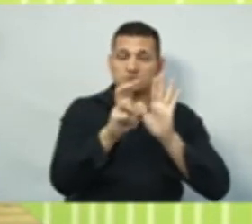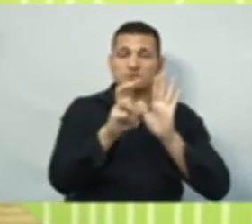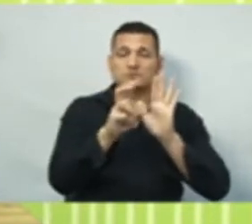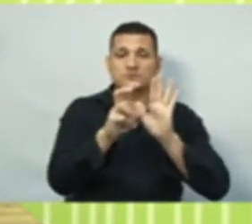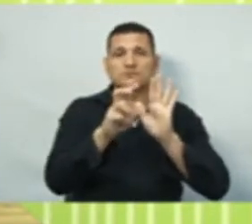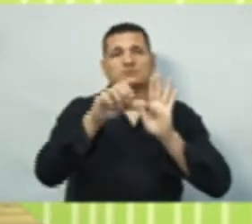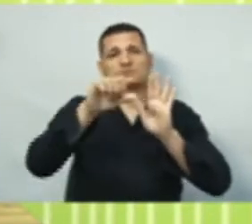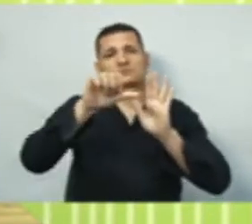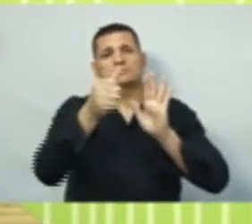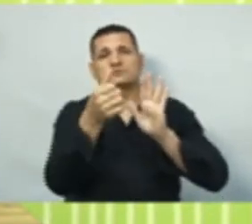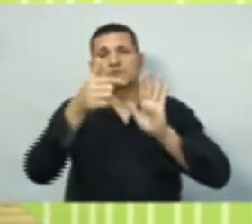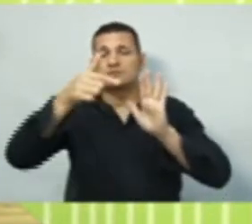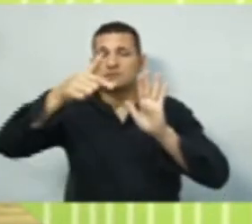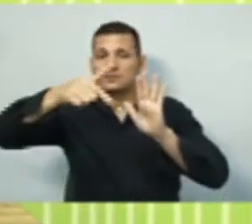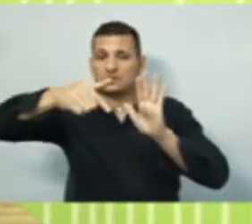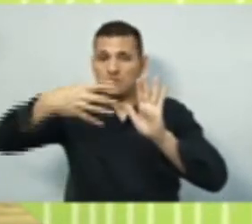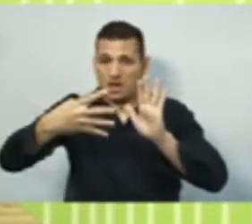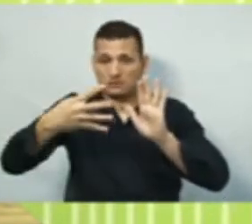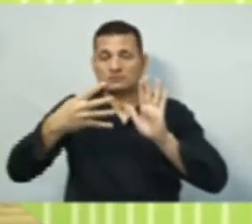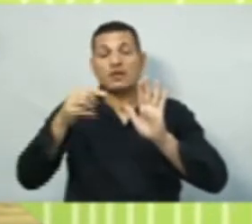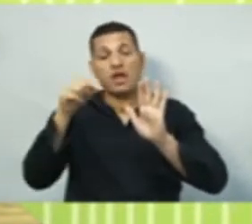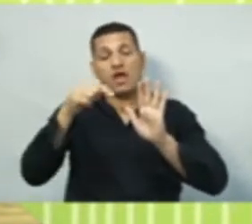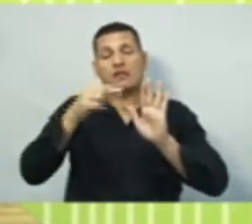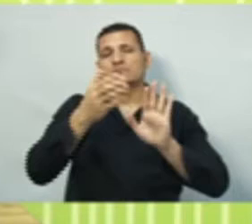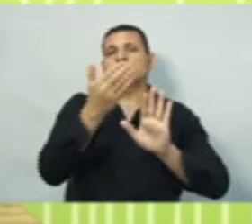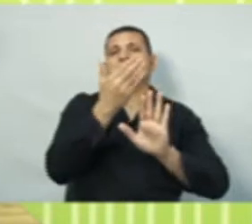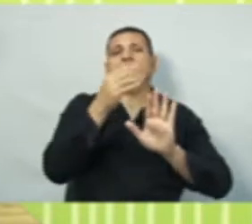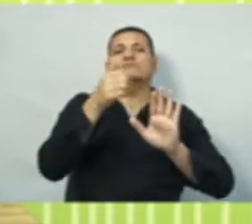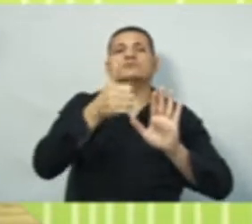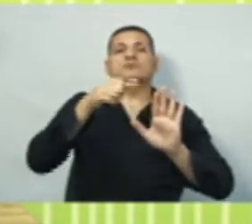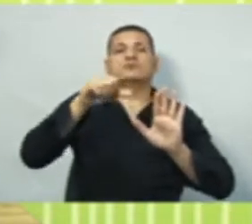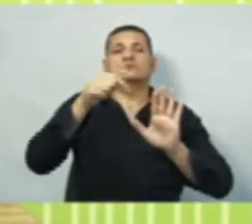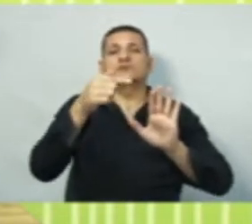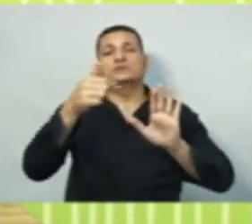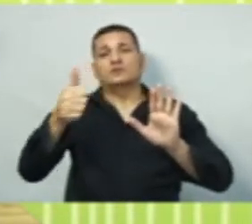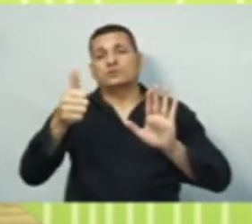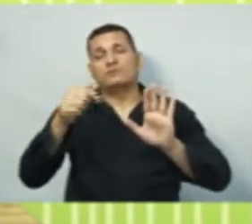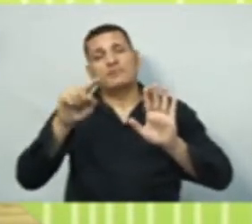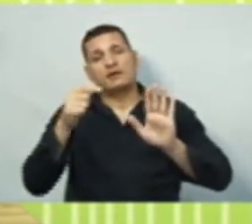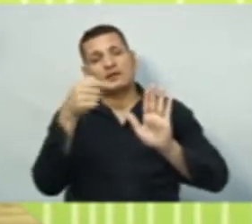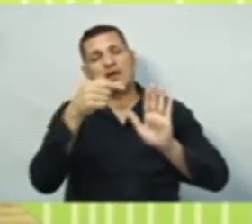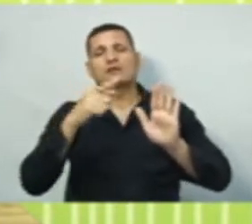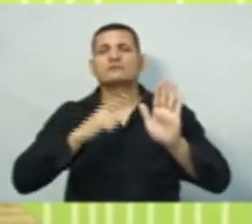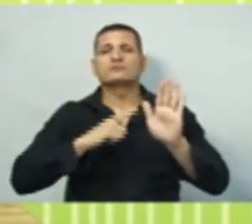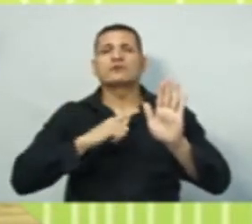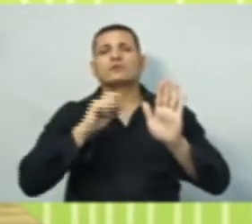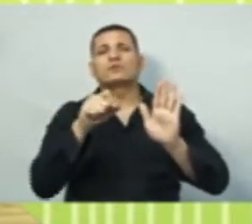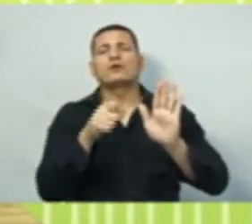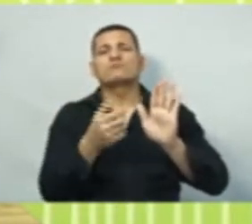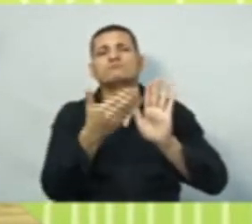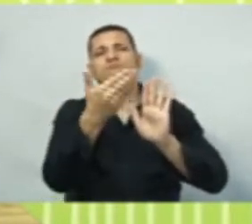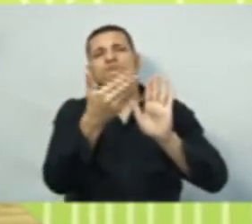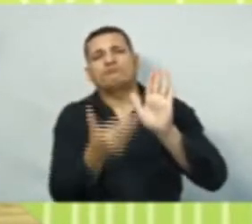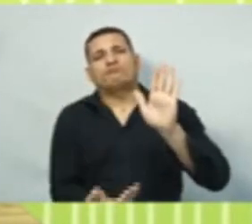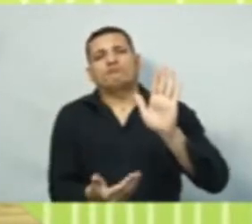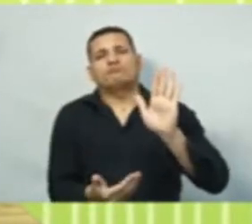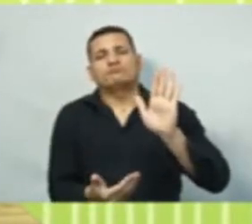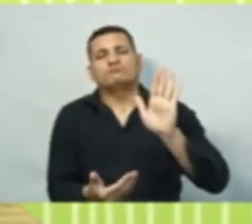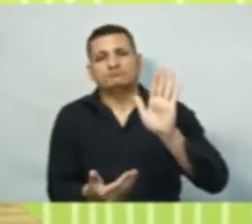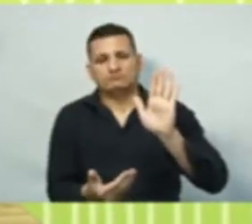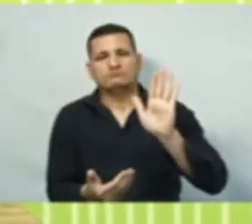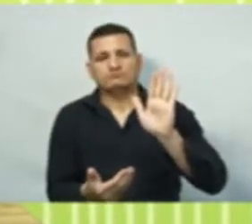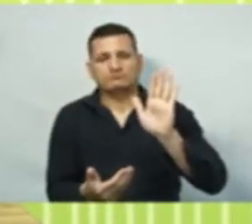5.764, apesar dela ser de 71, ela tem os moldes, o formato que prevê